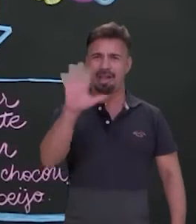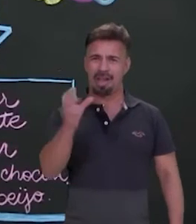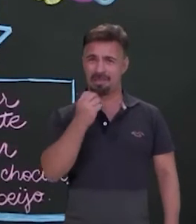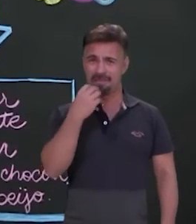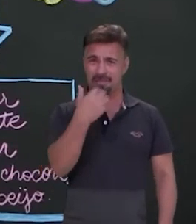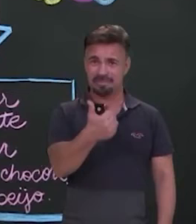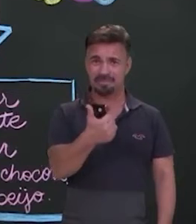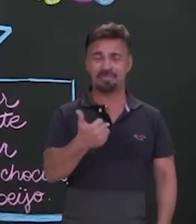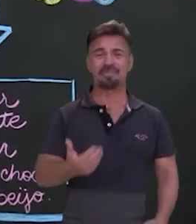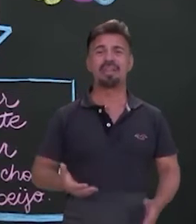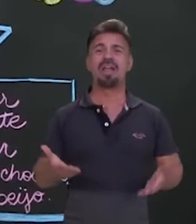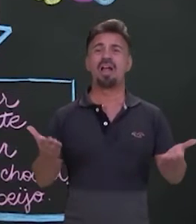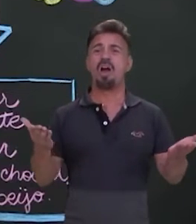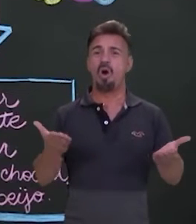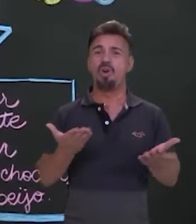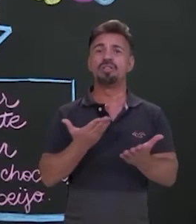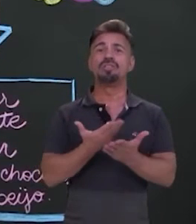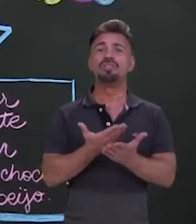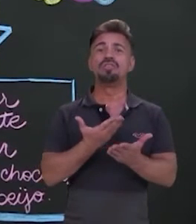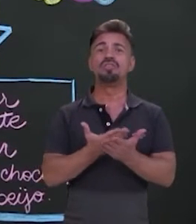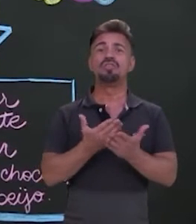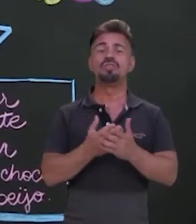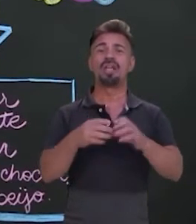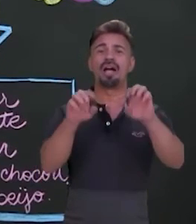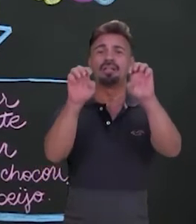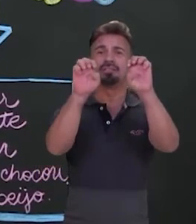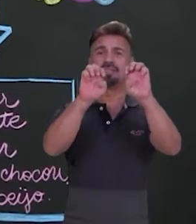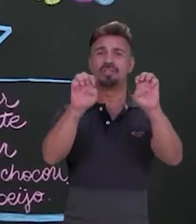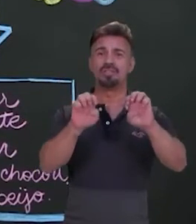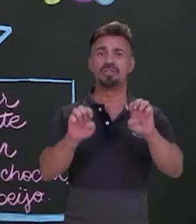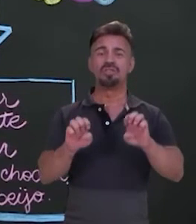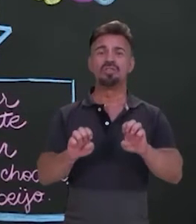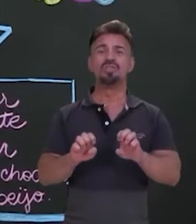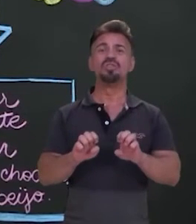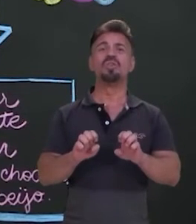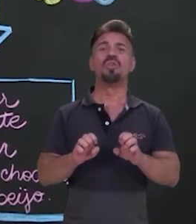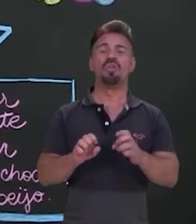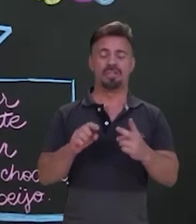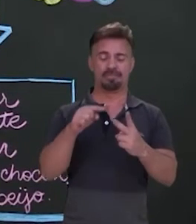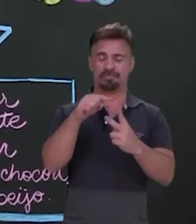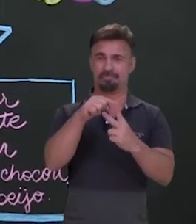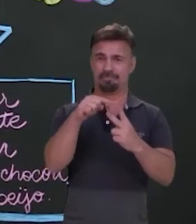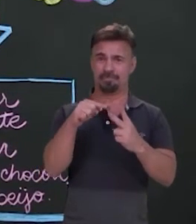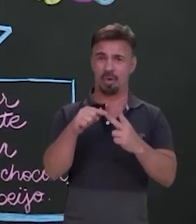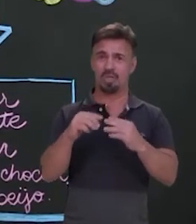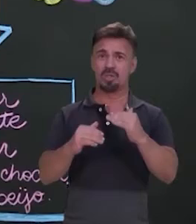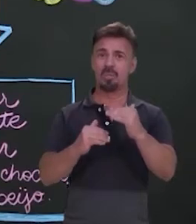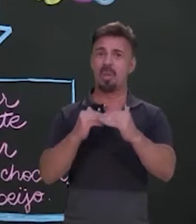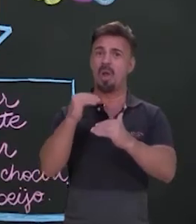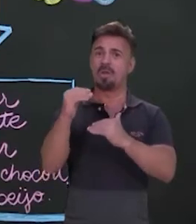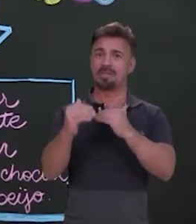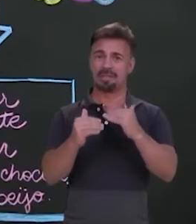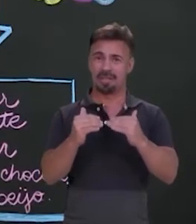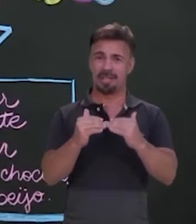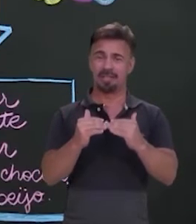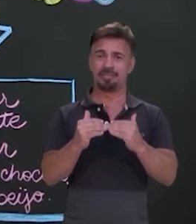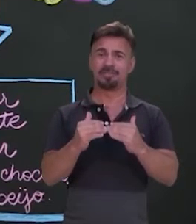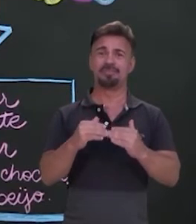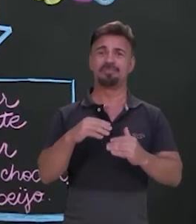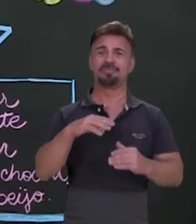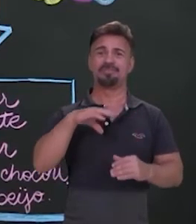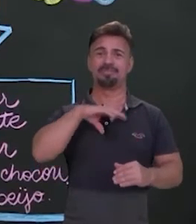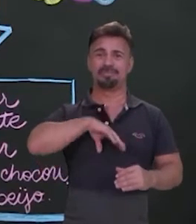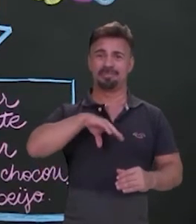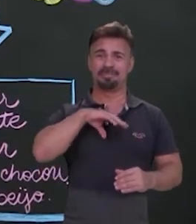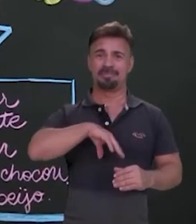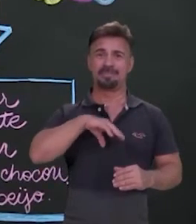Olá, tudo bem? Hoje a gente vai estudar a estrutura e a formação de palavras a partir de dois processos que existem dentro do universo da